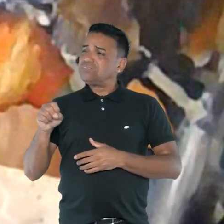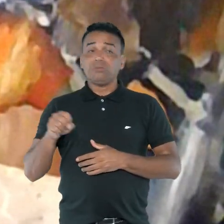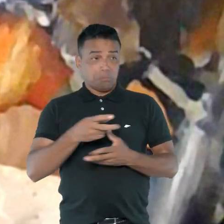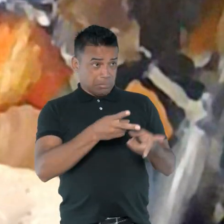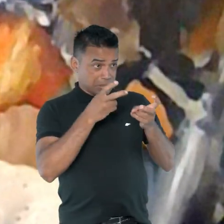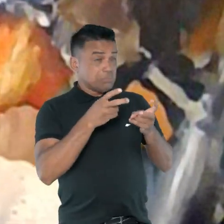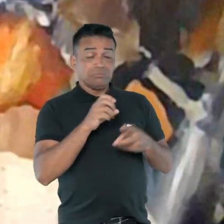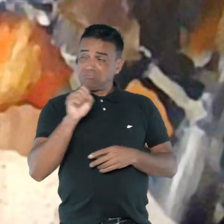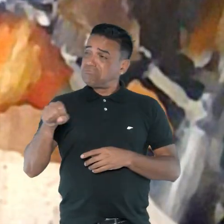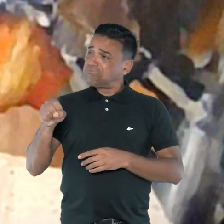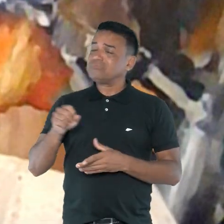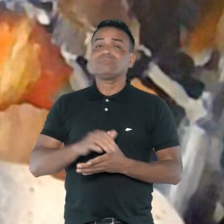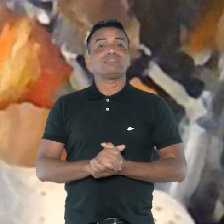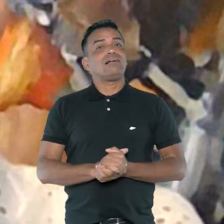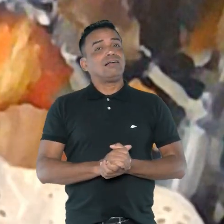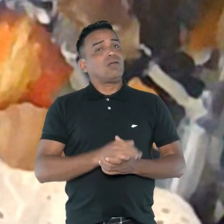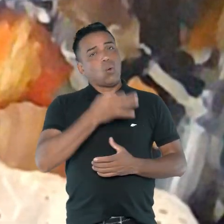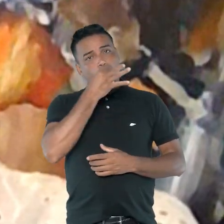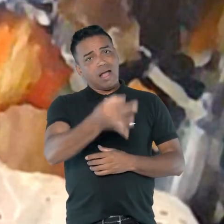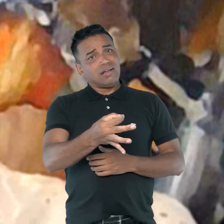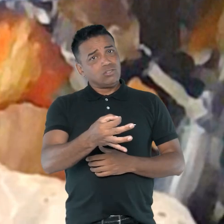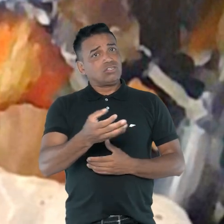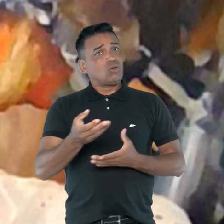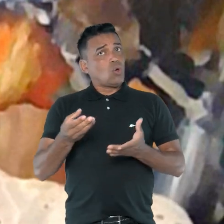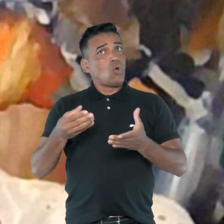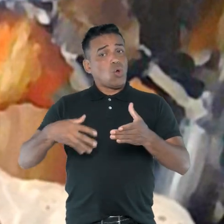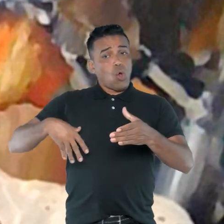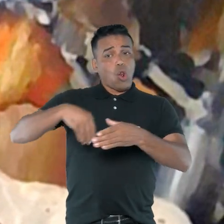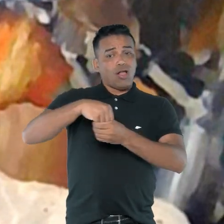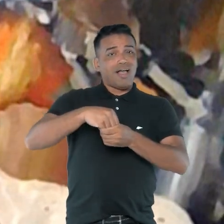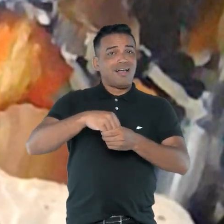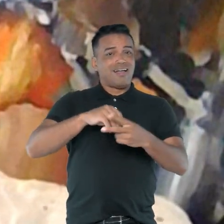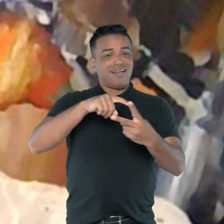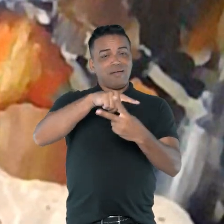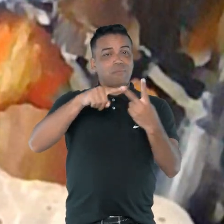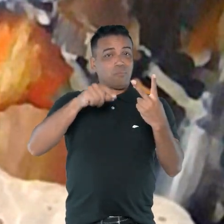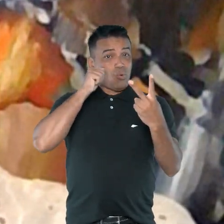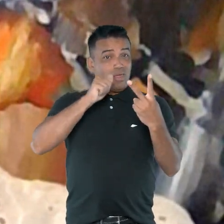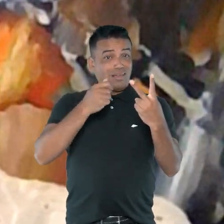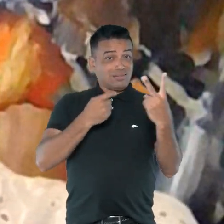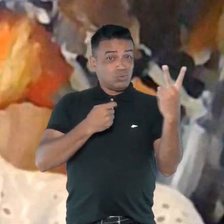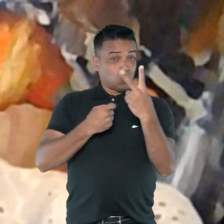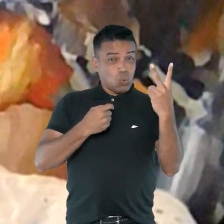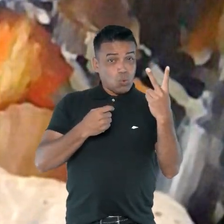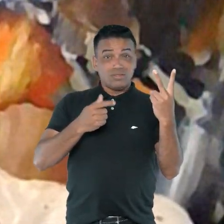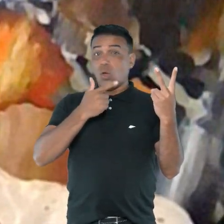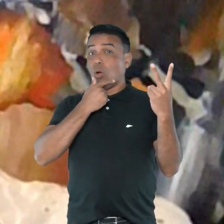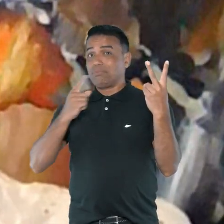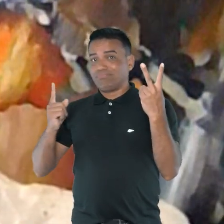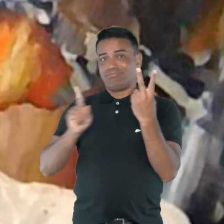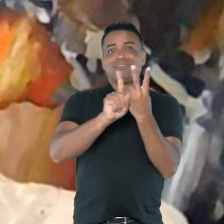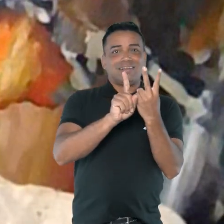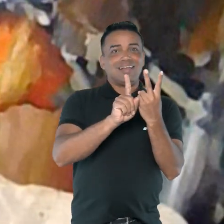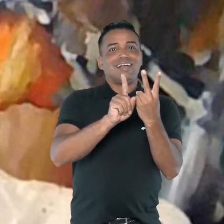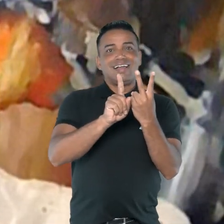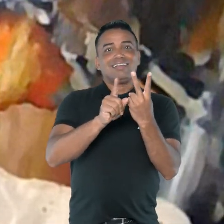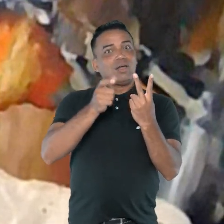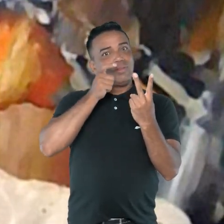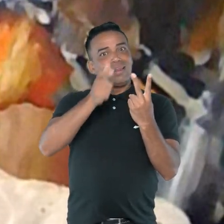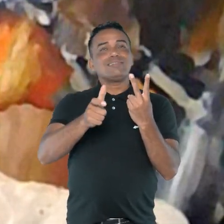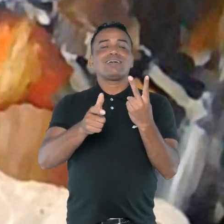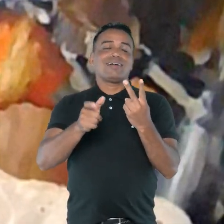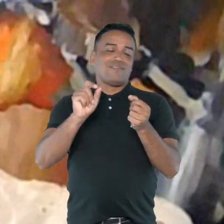Então, eu acho que colocar ele no meio das mulheres se torna interessante por causa